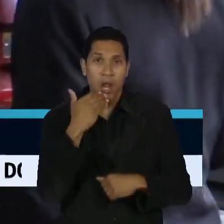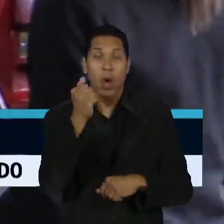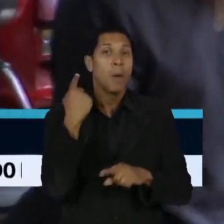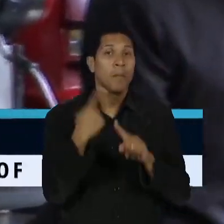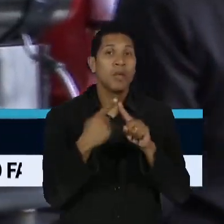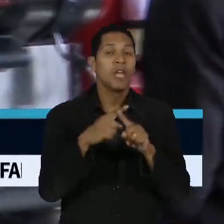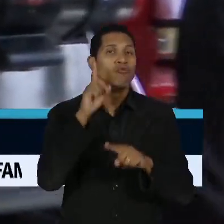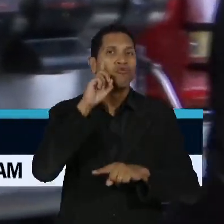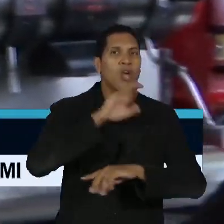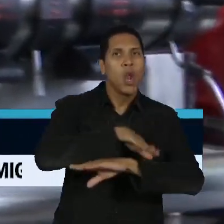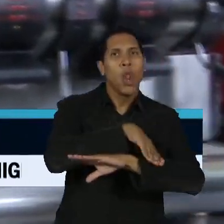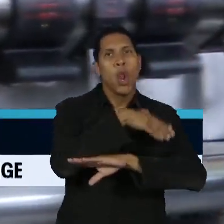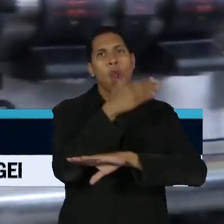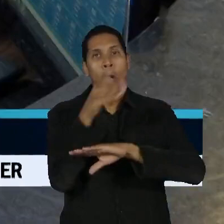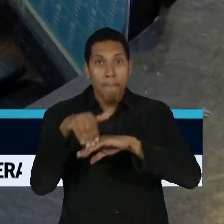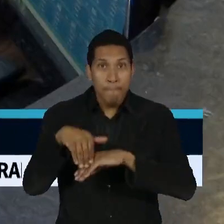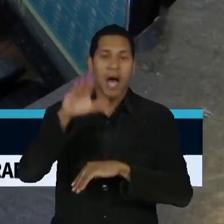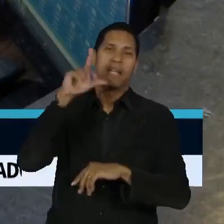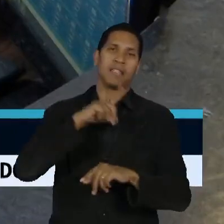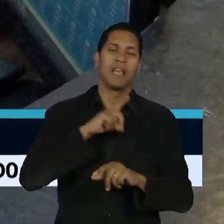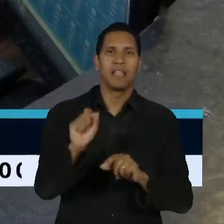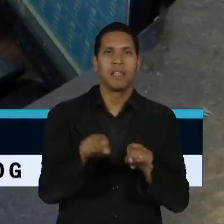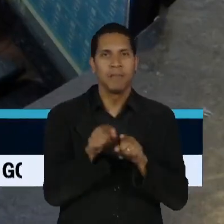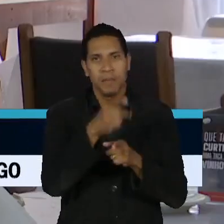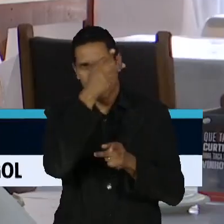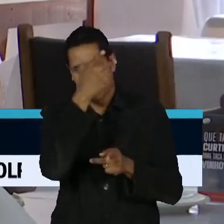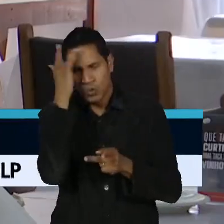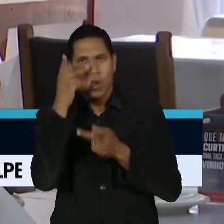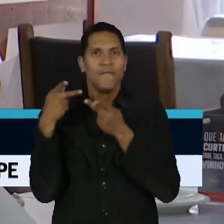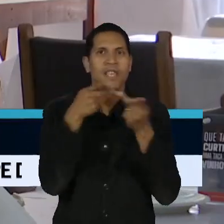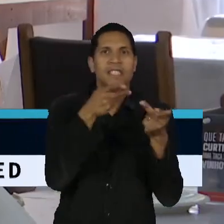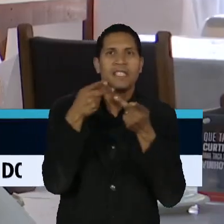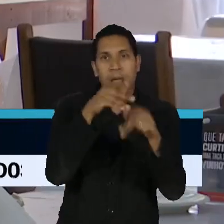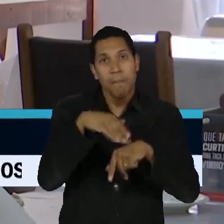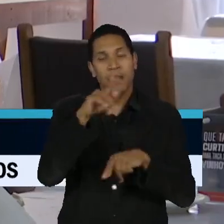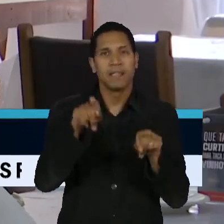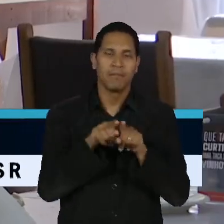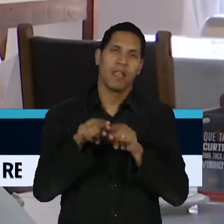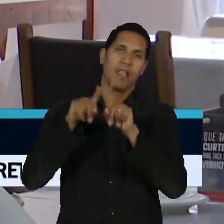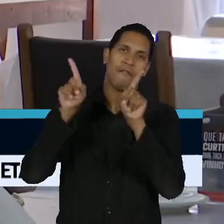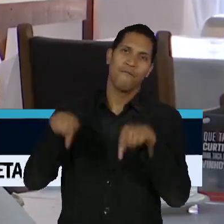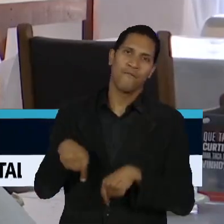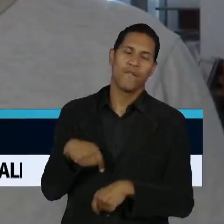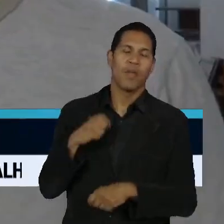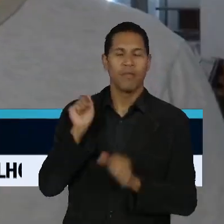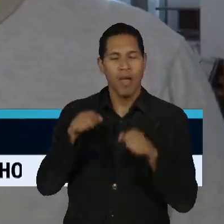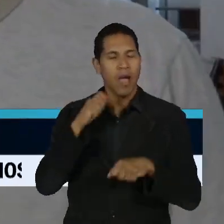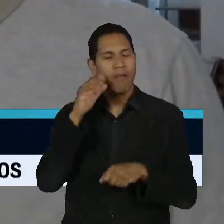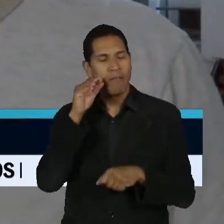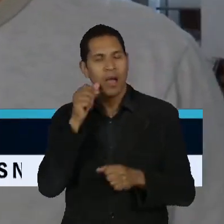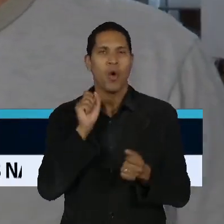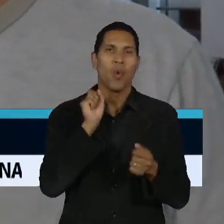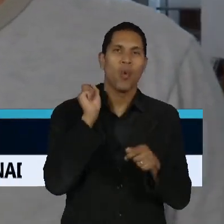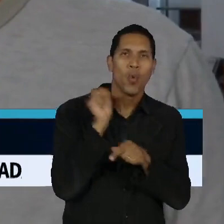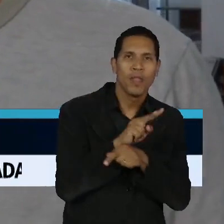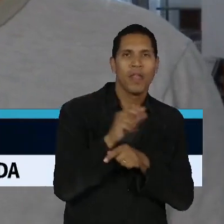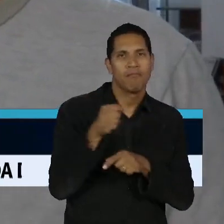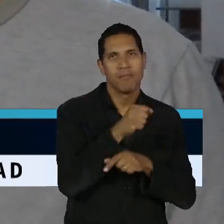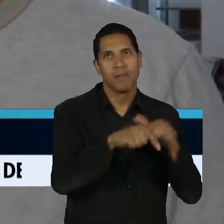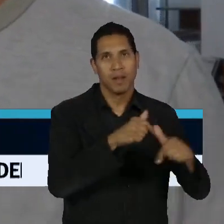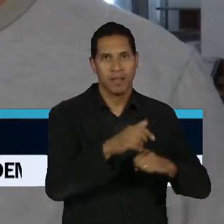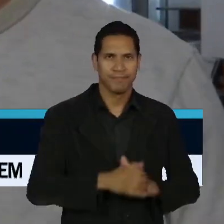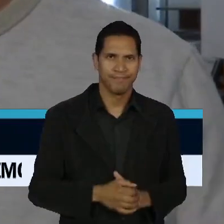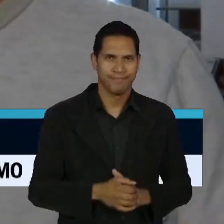segundo gerente o movimento cresce o faturamento aumenta e novos Funcionários São contratados para nós orar de verão é ótimo